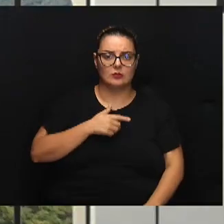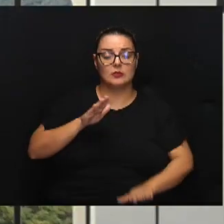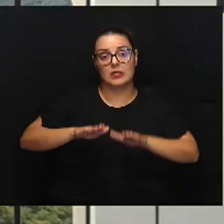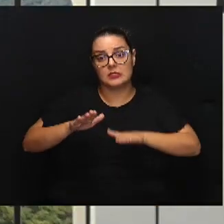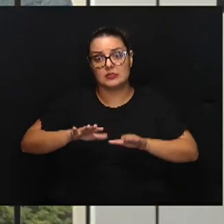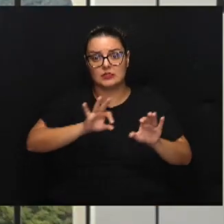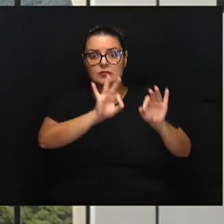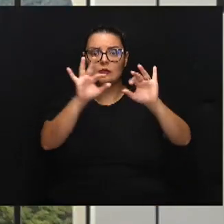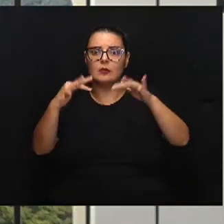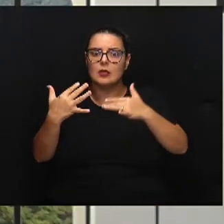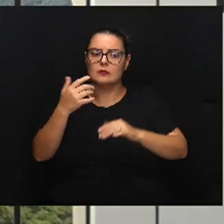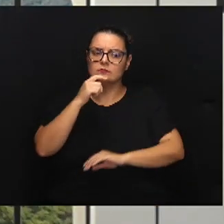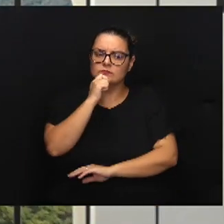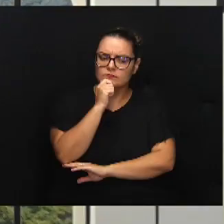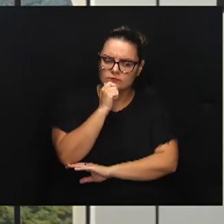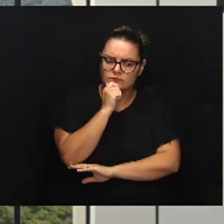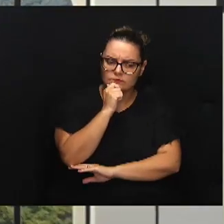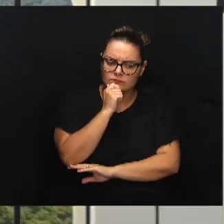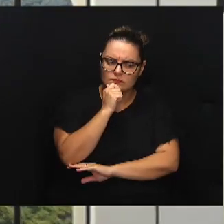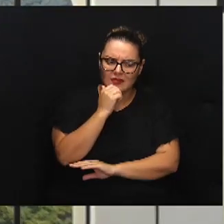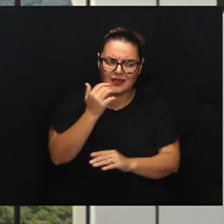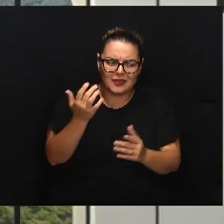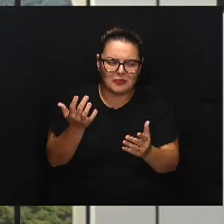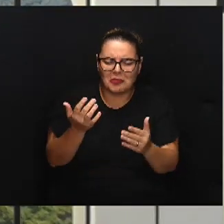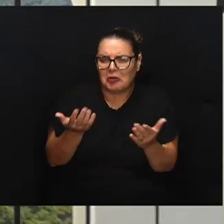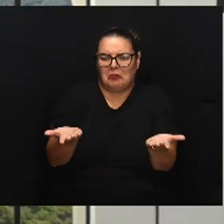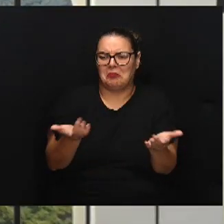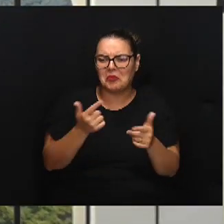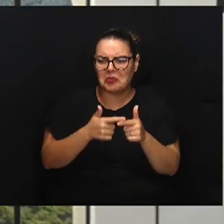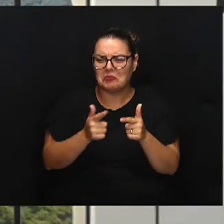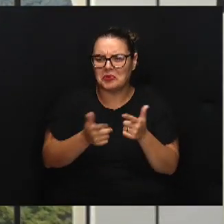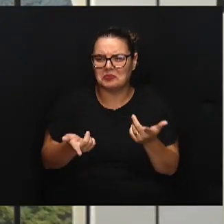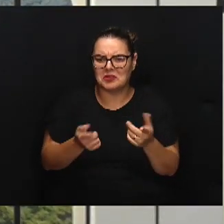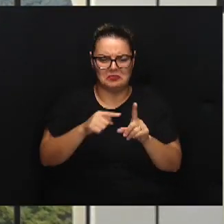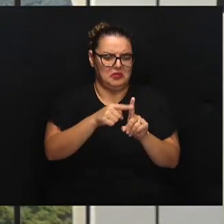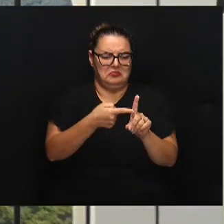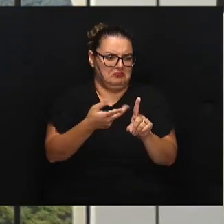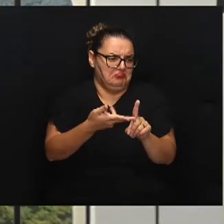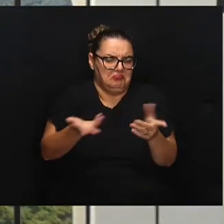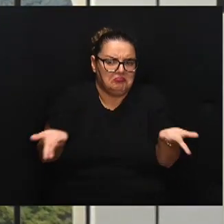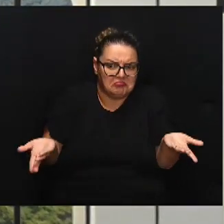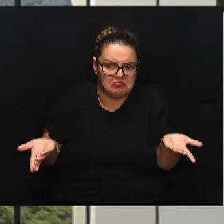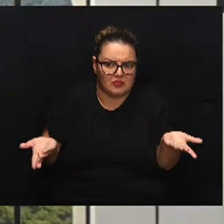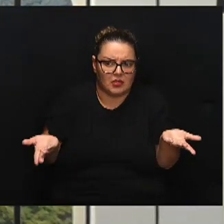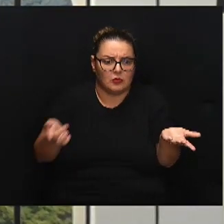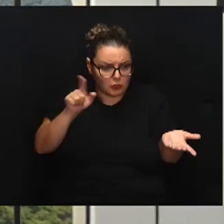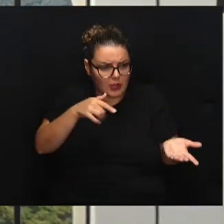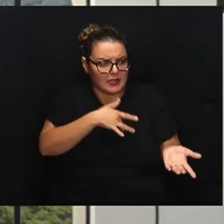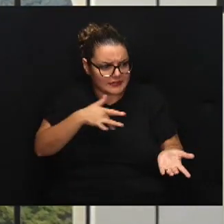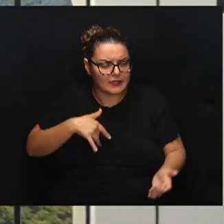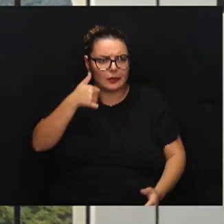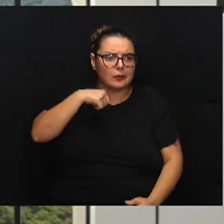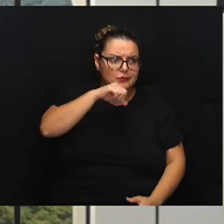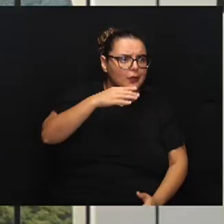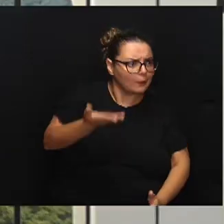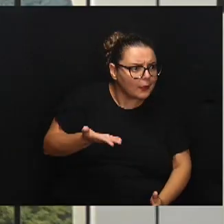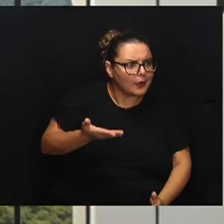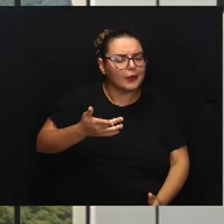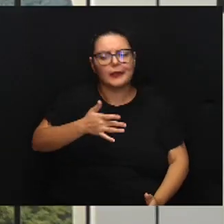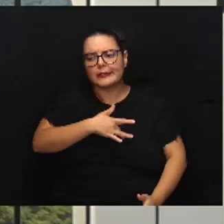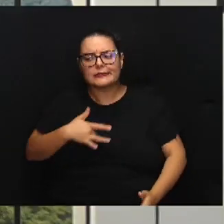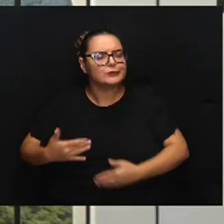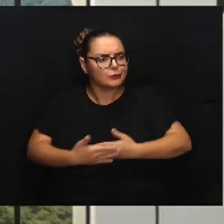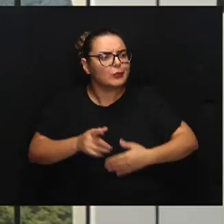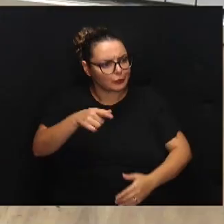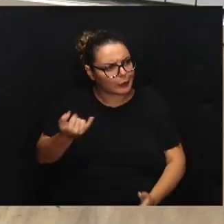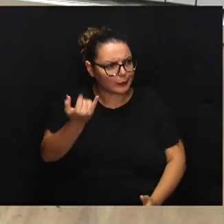nos assistindo pode estar pensando, tá, mas qual que é o problema de tantas cesáreas? O importante não é a saúde da mãe, não é a saúde do bebê.